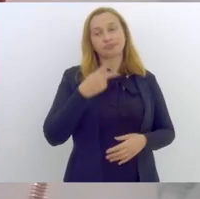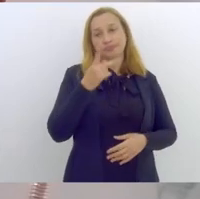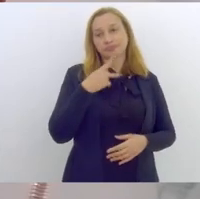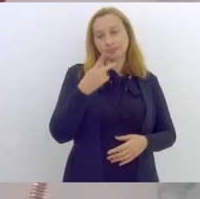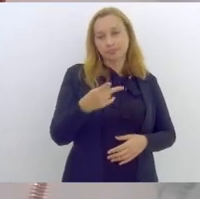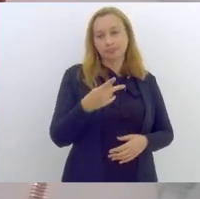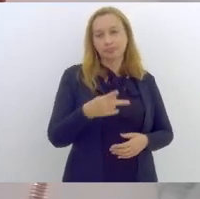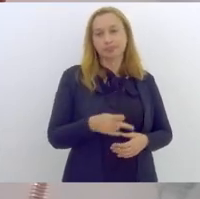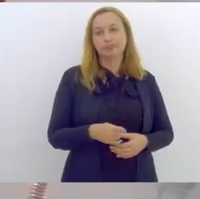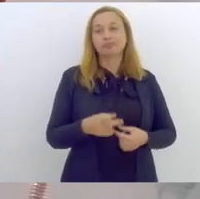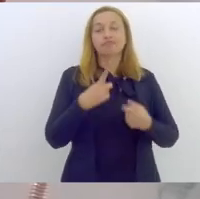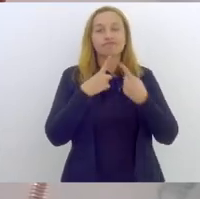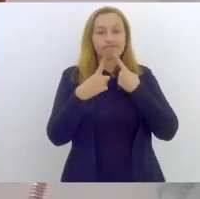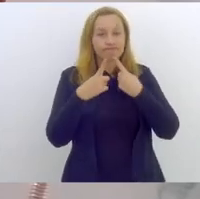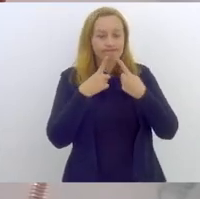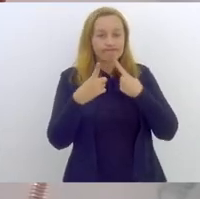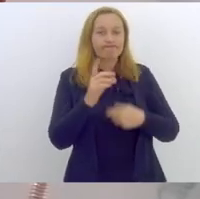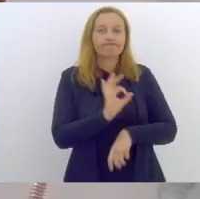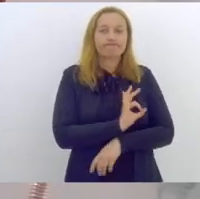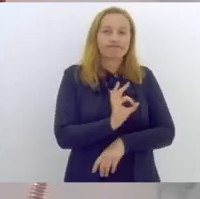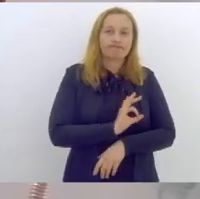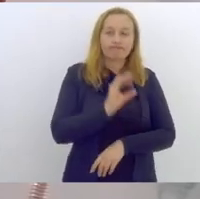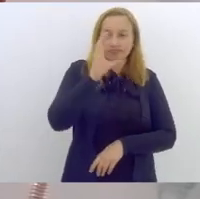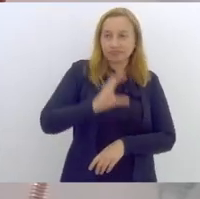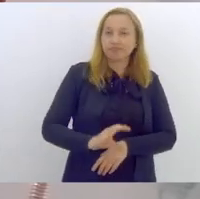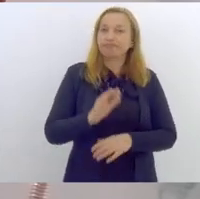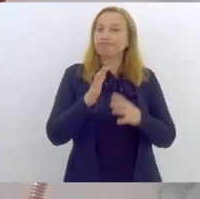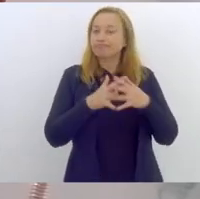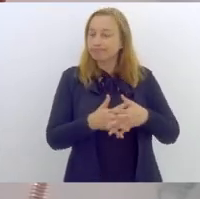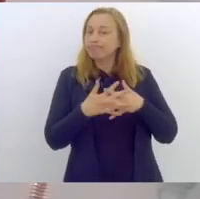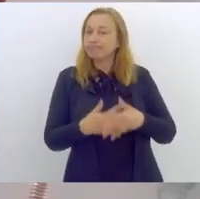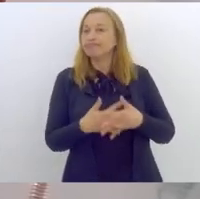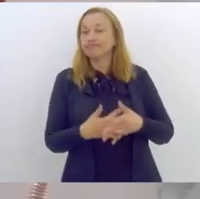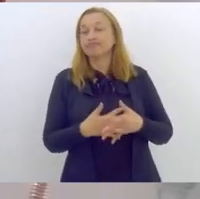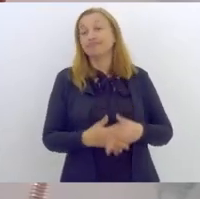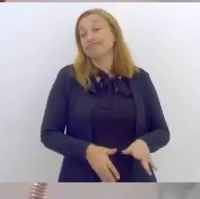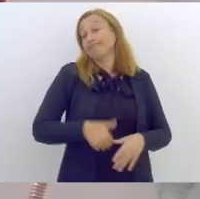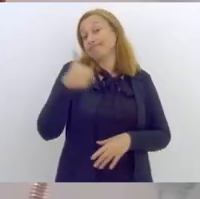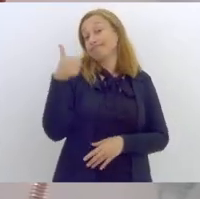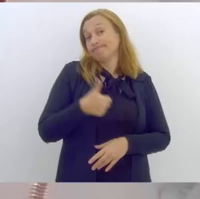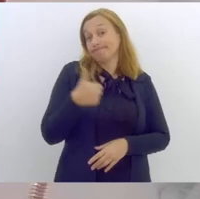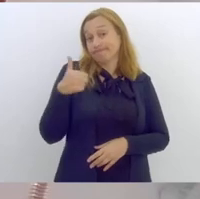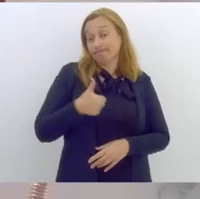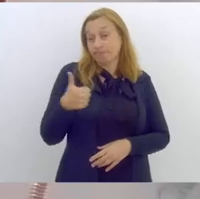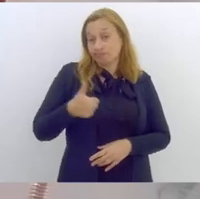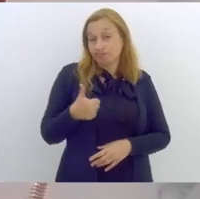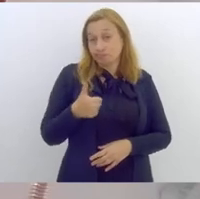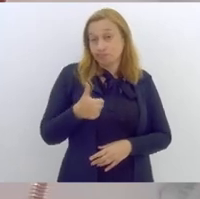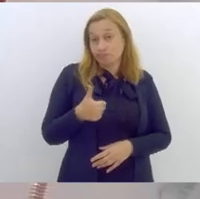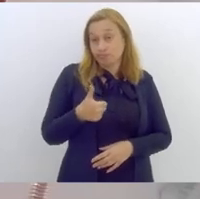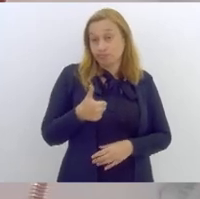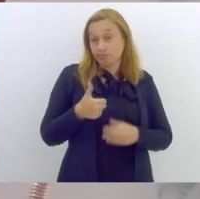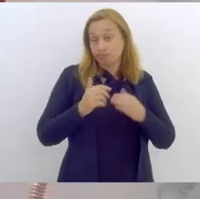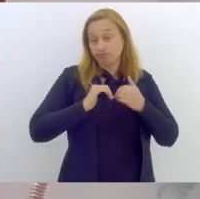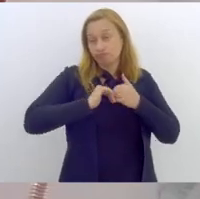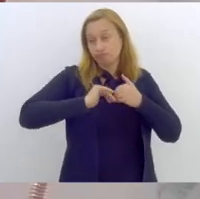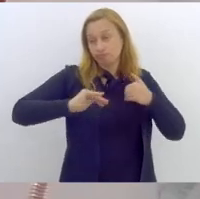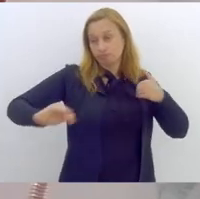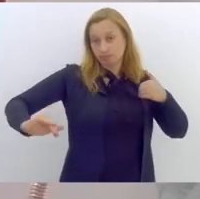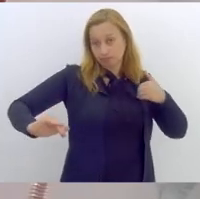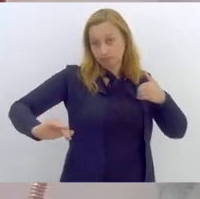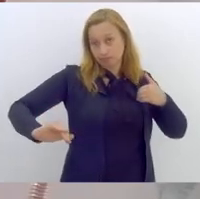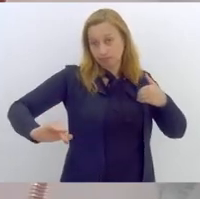que o diálogo com a polícia civil é muito complicado primeiro é do distanciamento